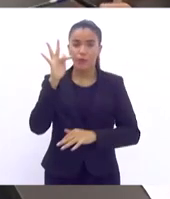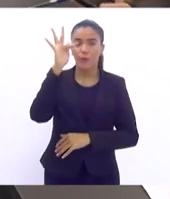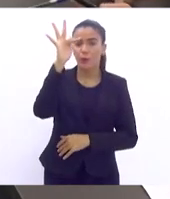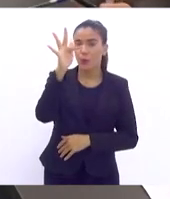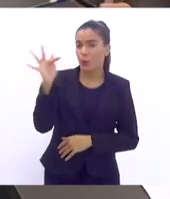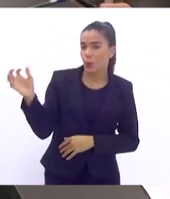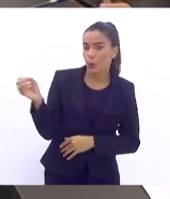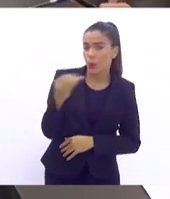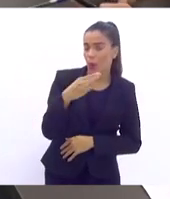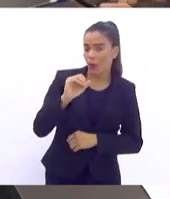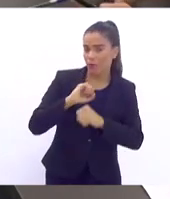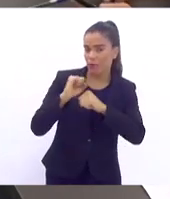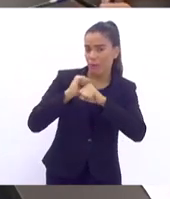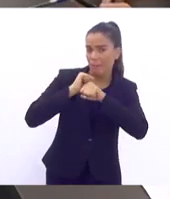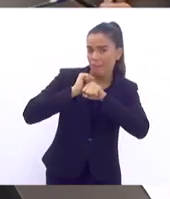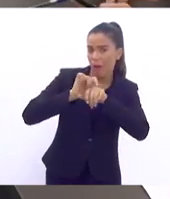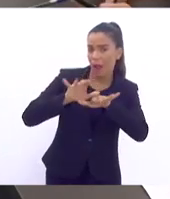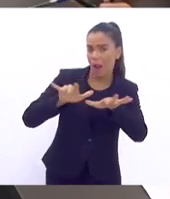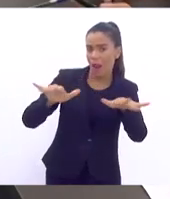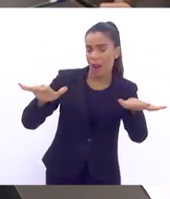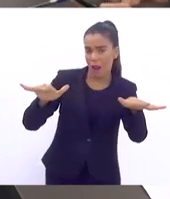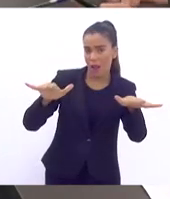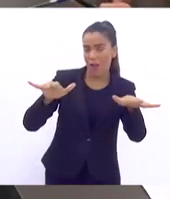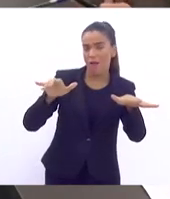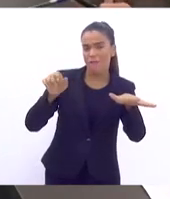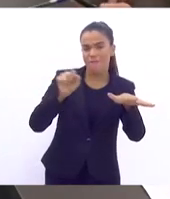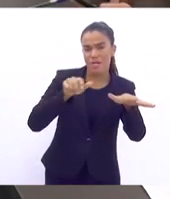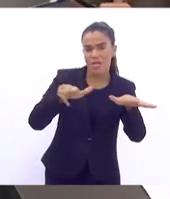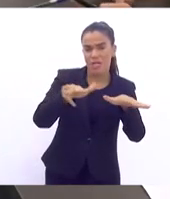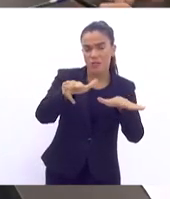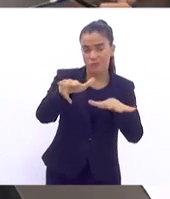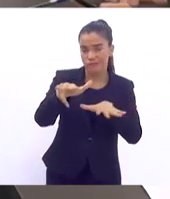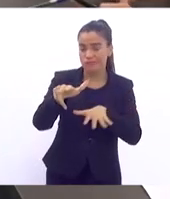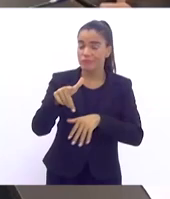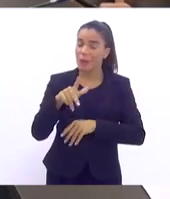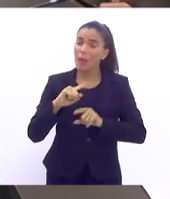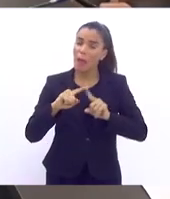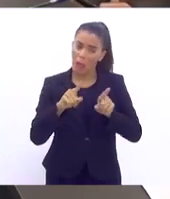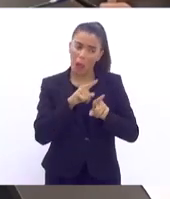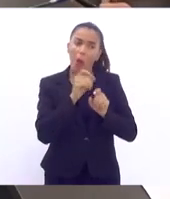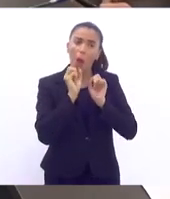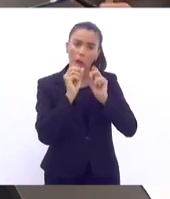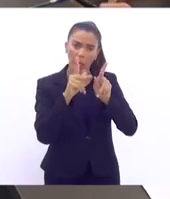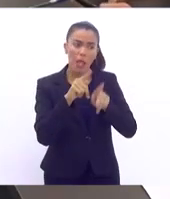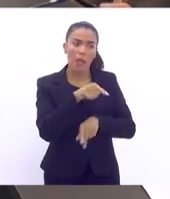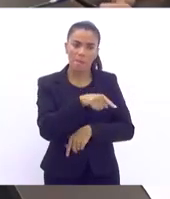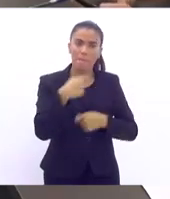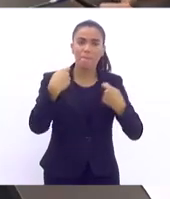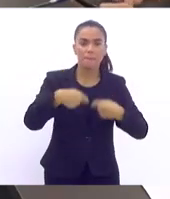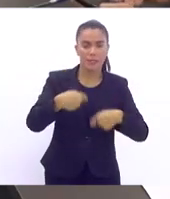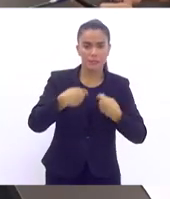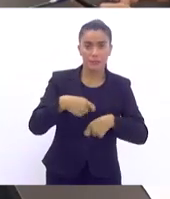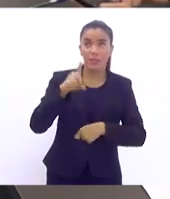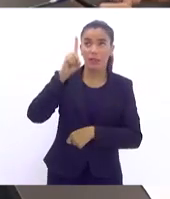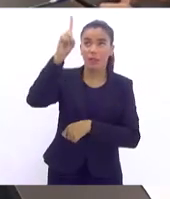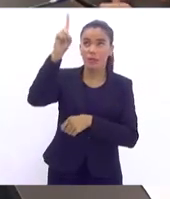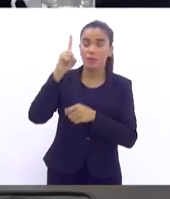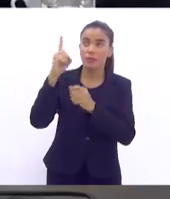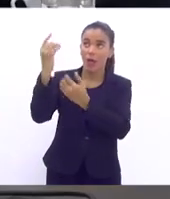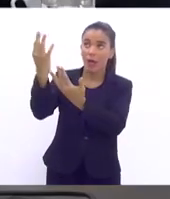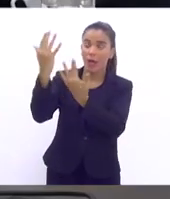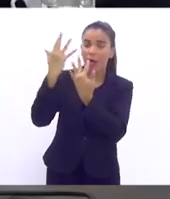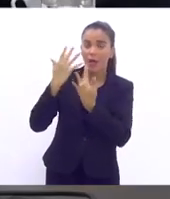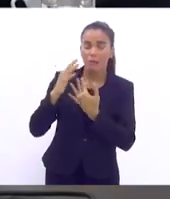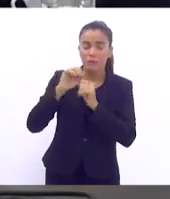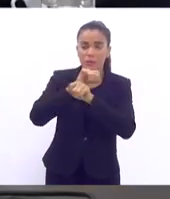perde a temporalidade Porque por mais que seja militância a matéria quando se Deus permitir não não tenha nenhuma